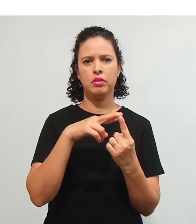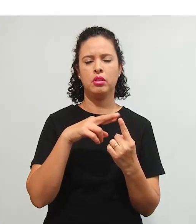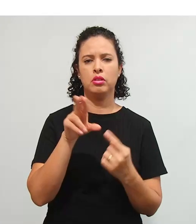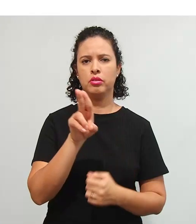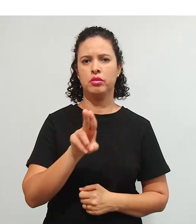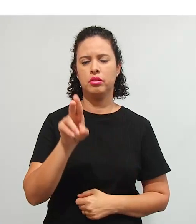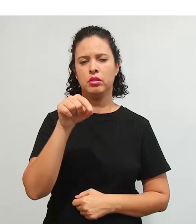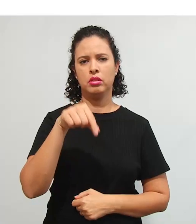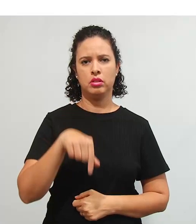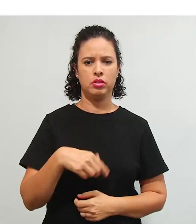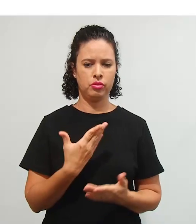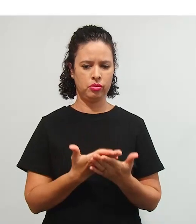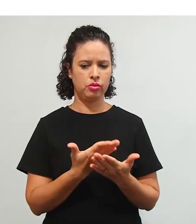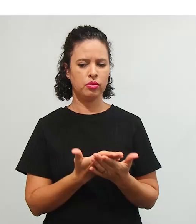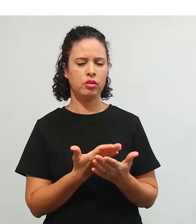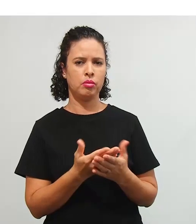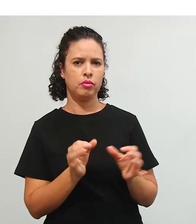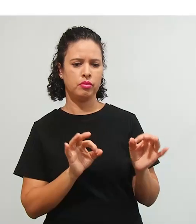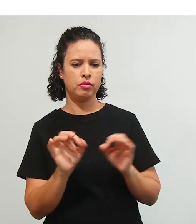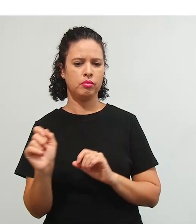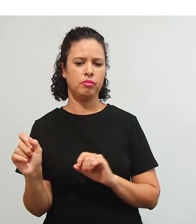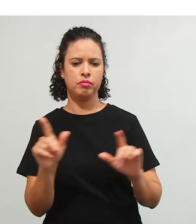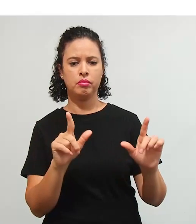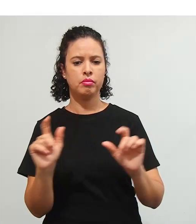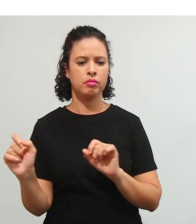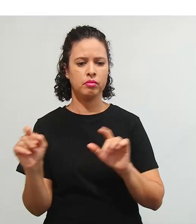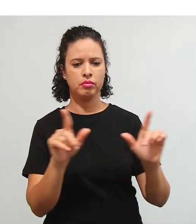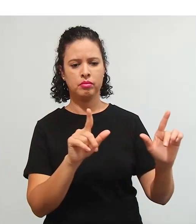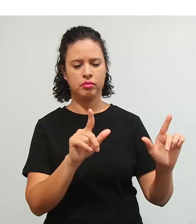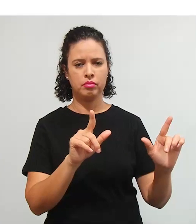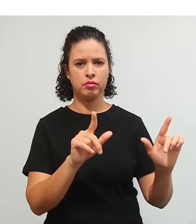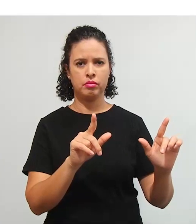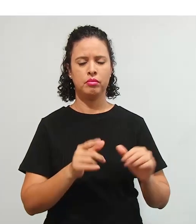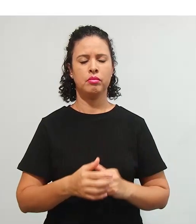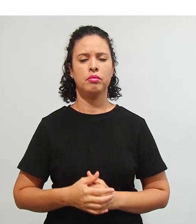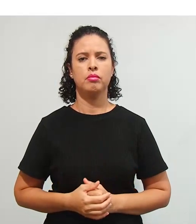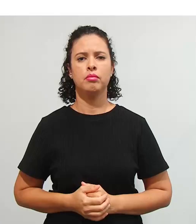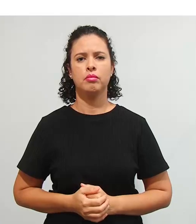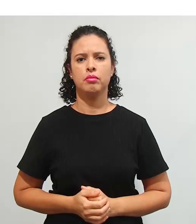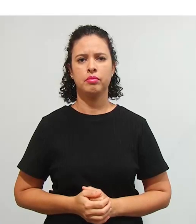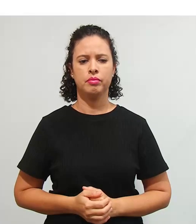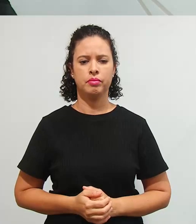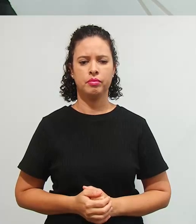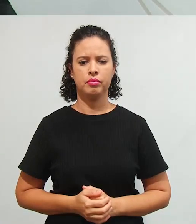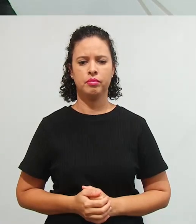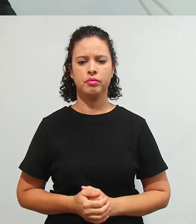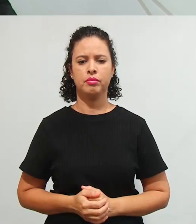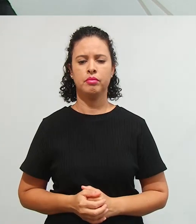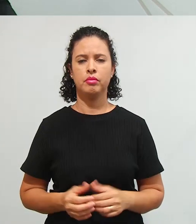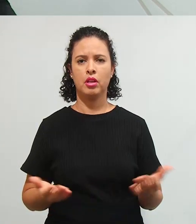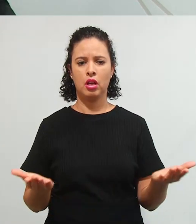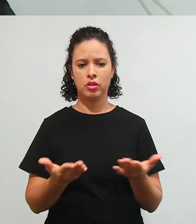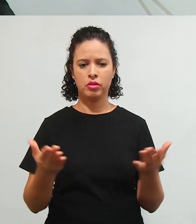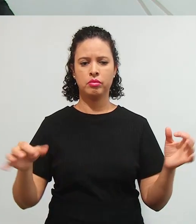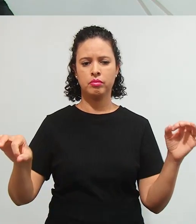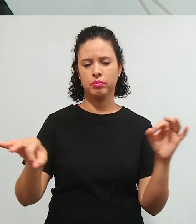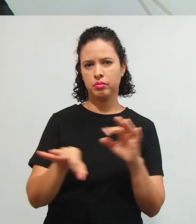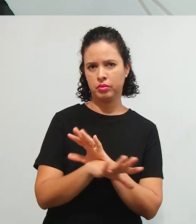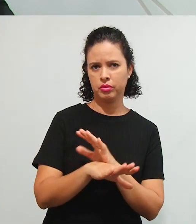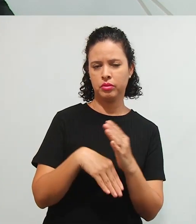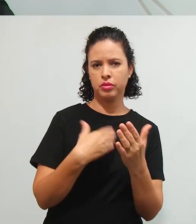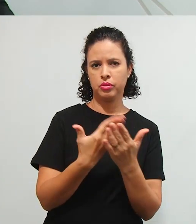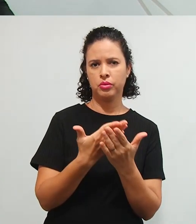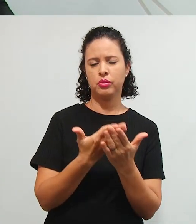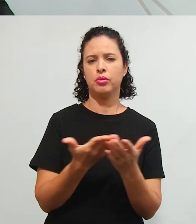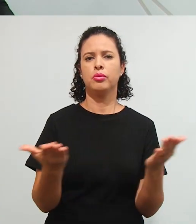foram utilizadas para construir essa nossa web aula e encerramos aqui a